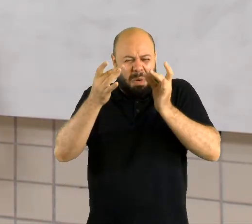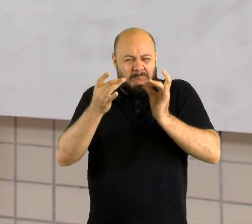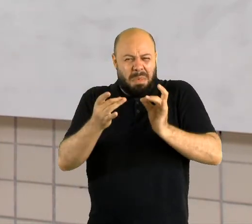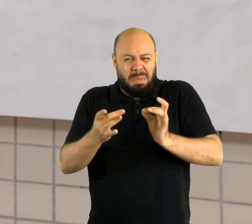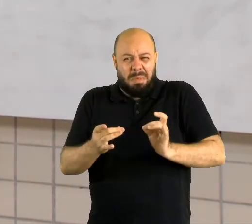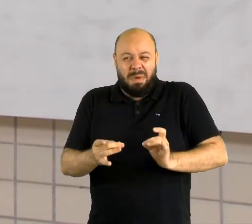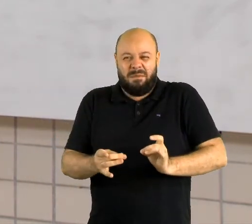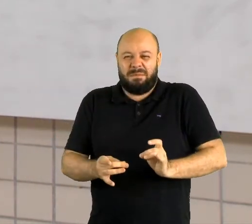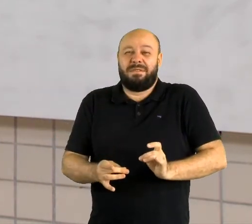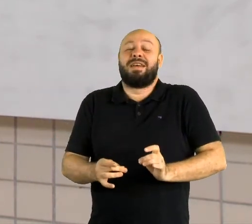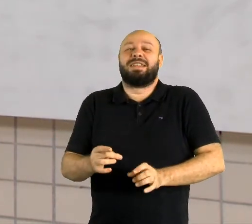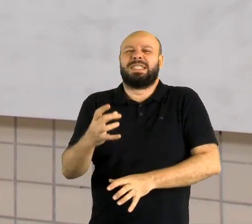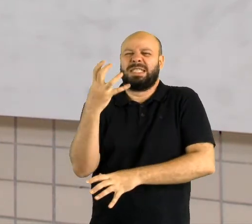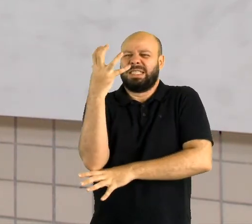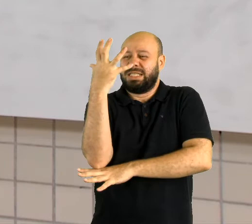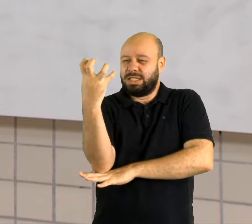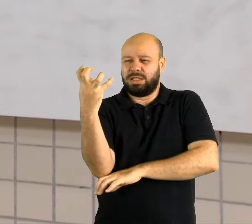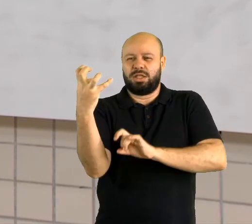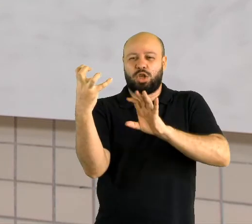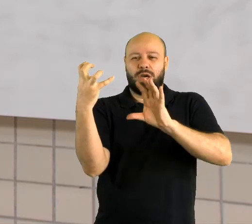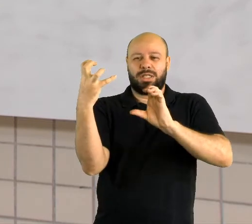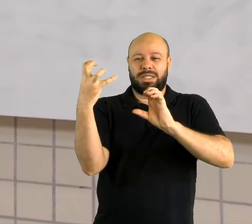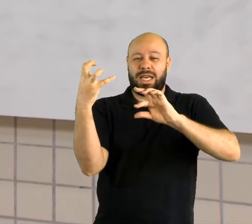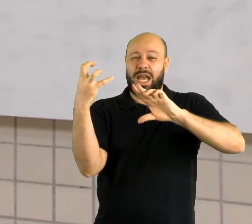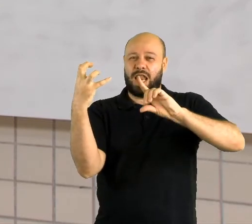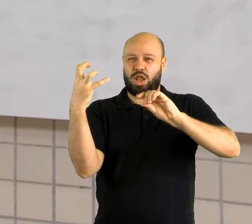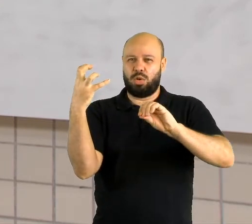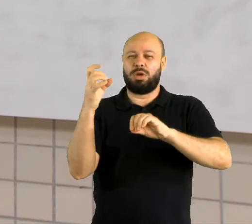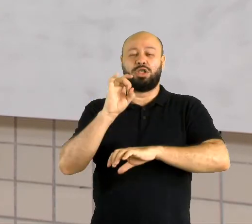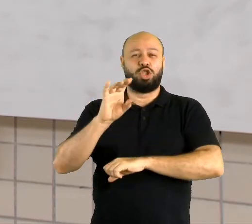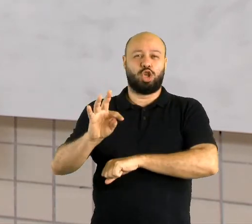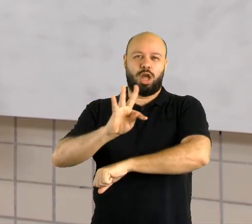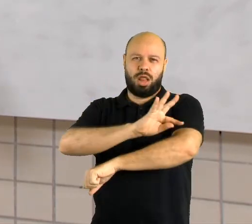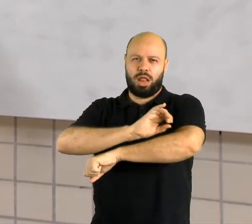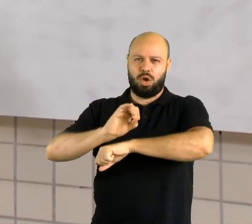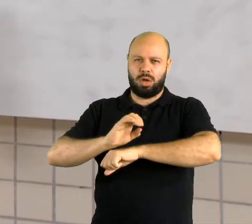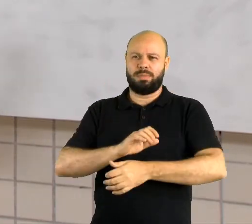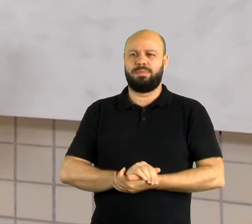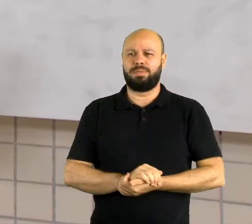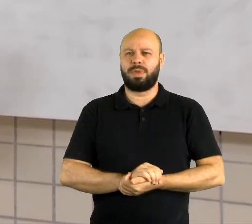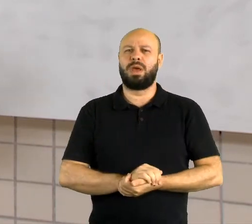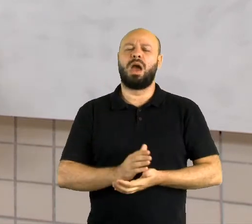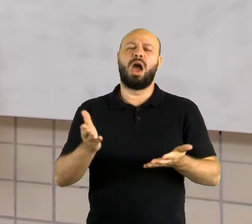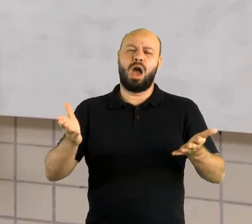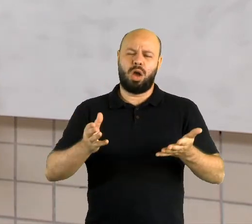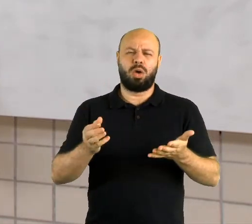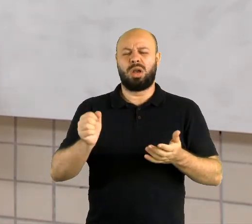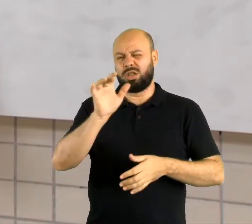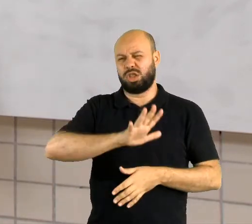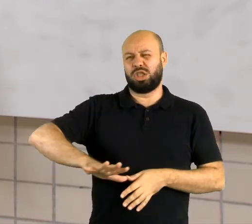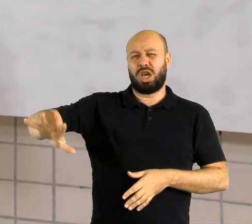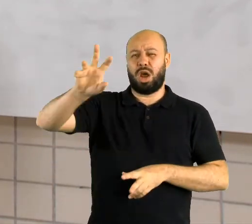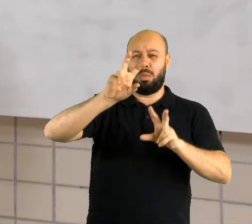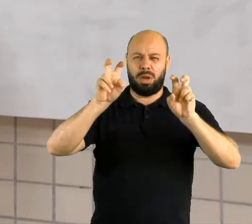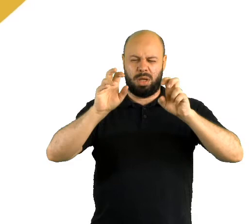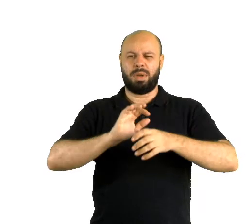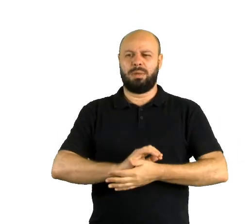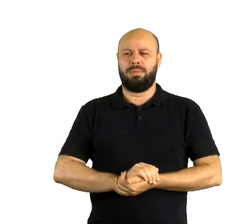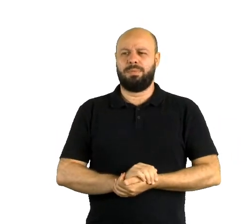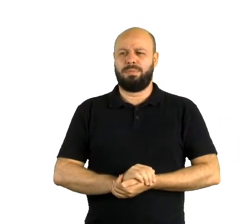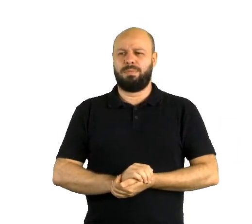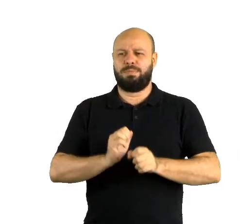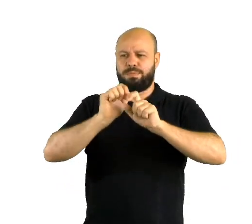o cerrado, porque é uma aula específica sobre o Tocantins. Vamos dar continuidade, falar de uma forma geral do cerrado. Eu vou colocar na tela